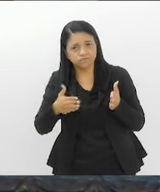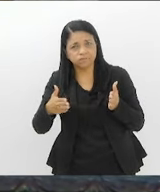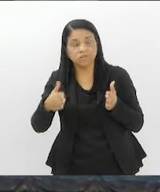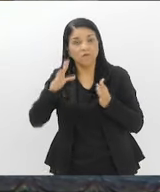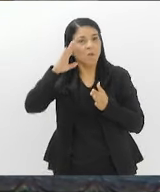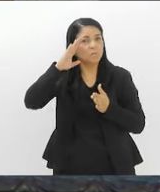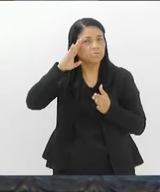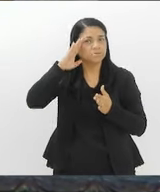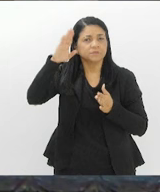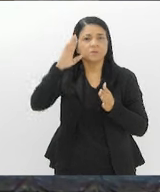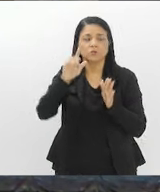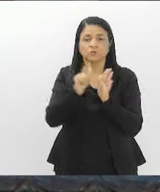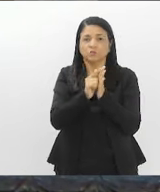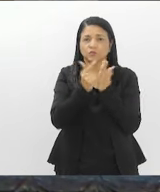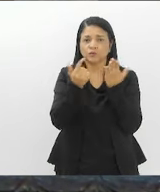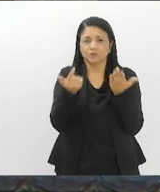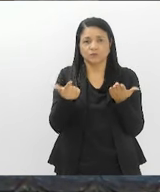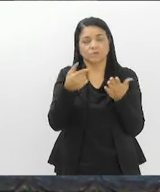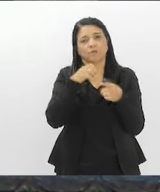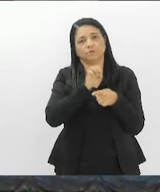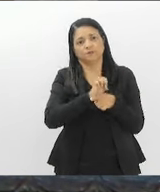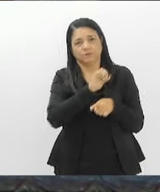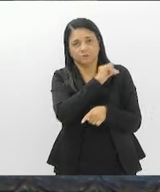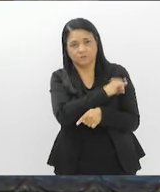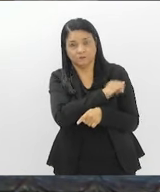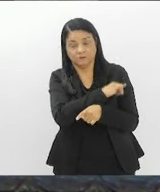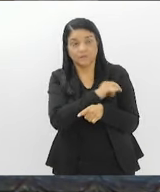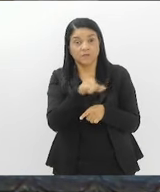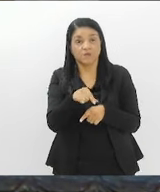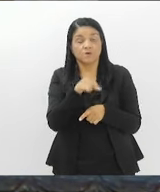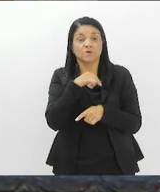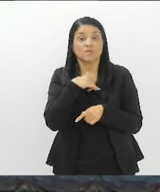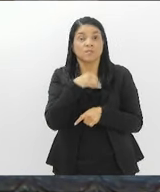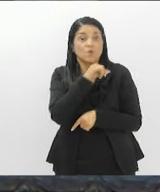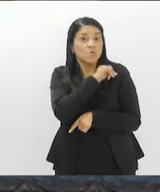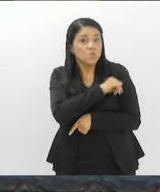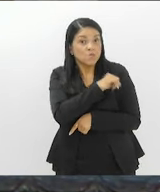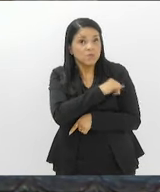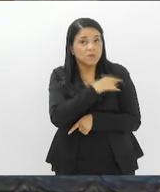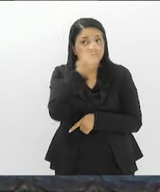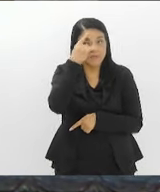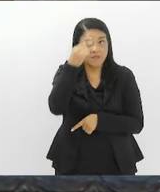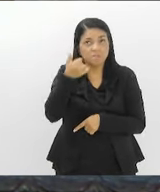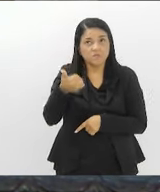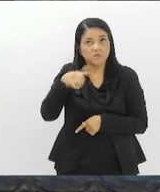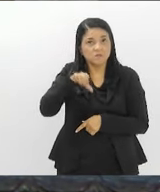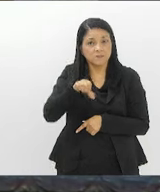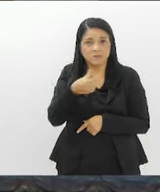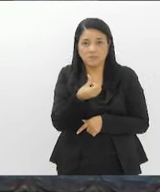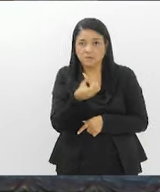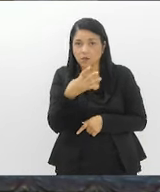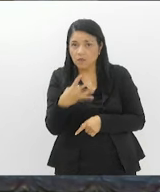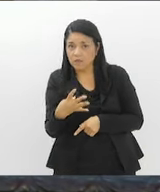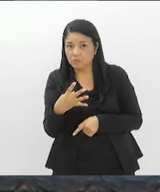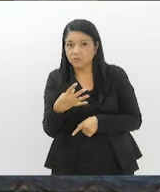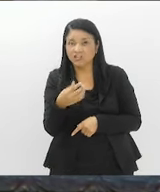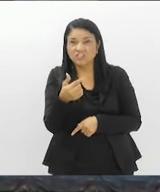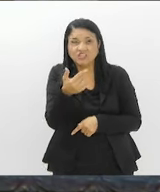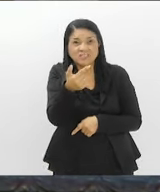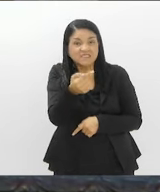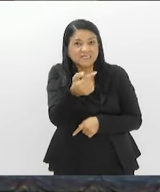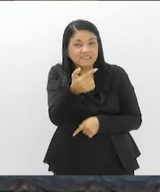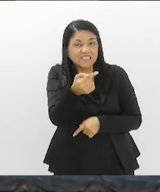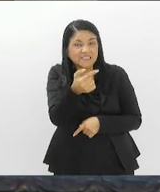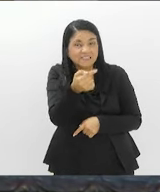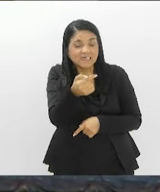principal jornal do Rio de Janeiro. Rio de Janeiro, para terem uma ideia, em 1964, o Rio de Janeiro tinha 17